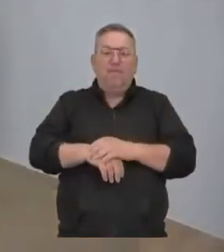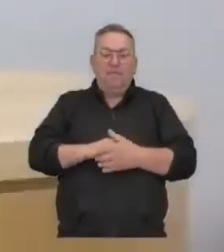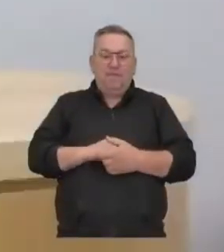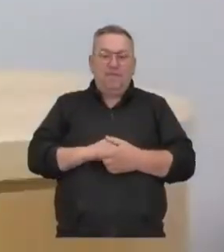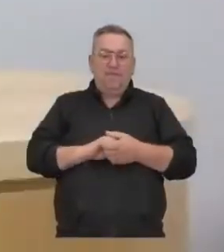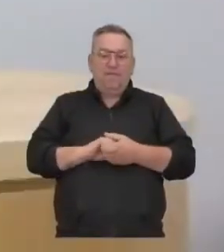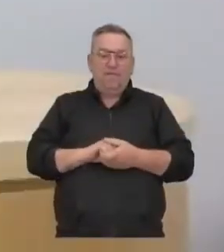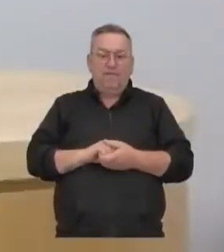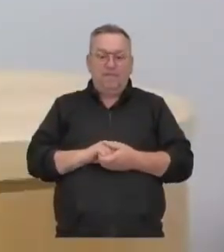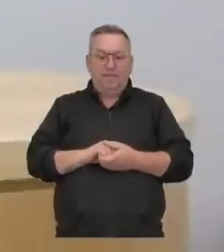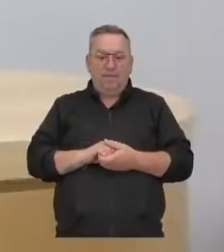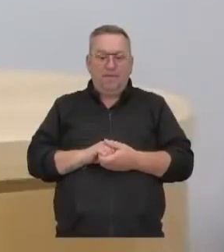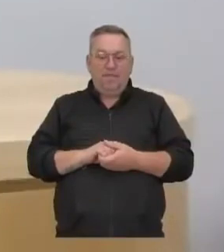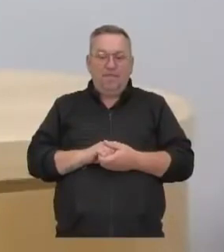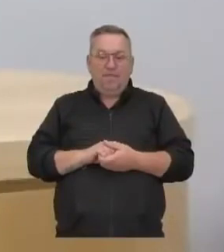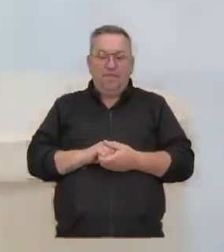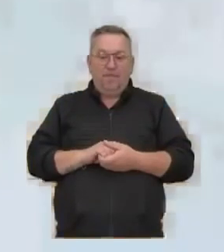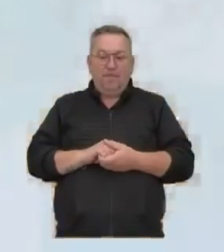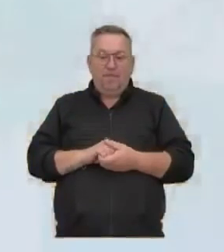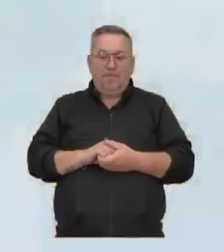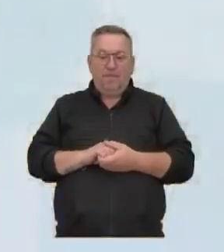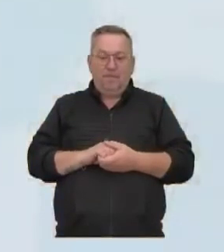pode colocar.